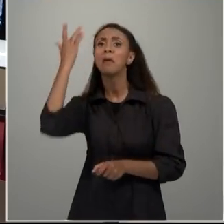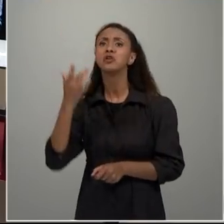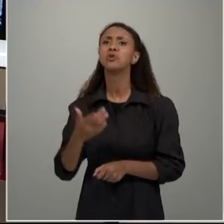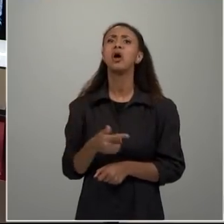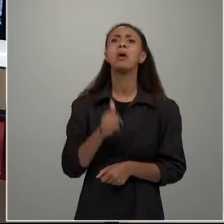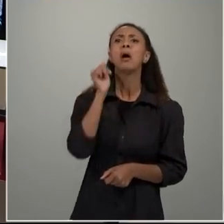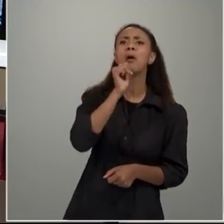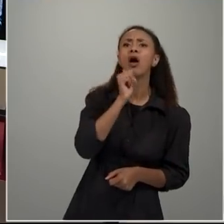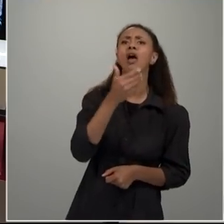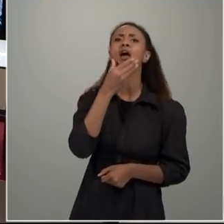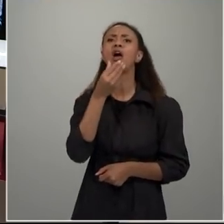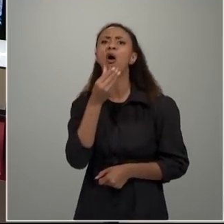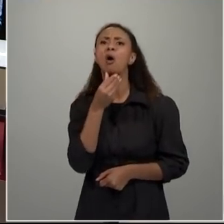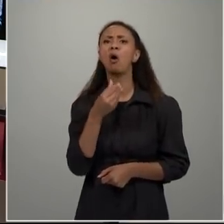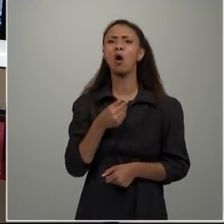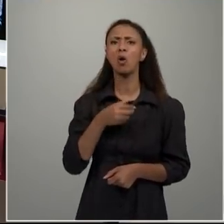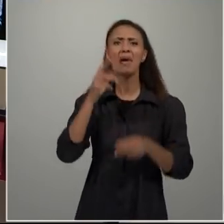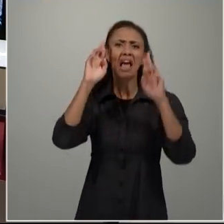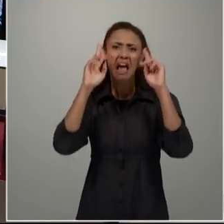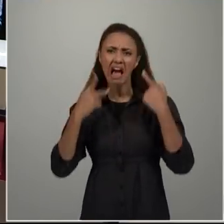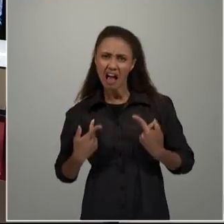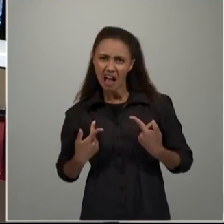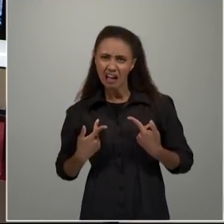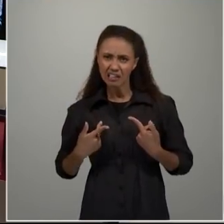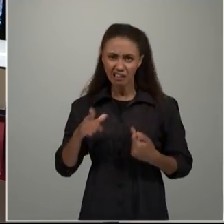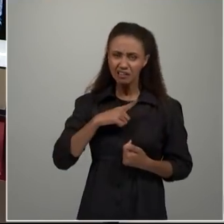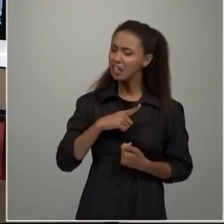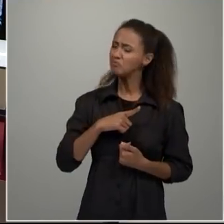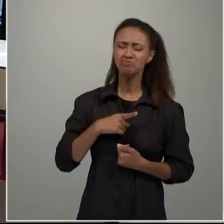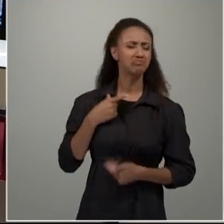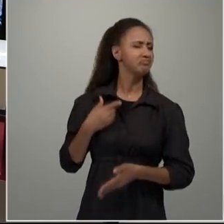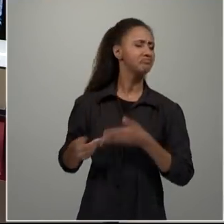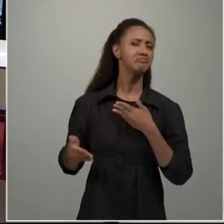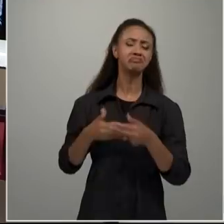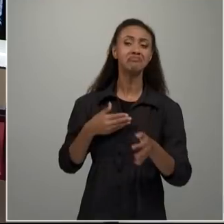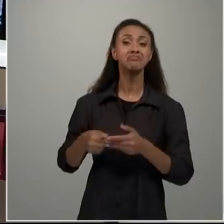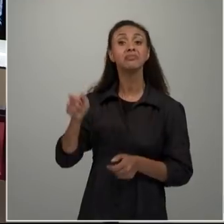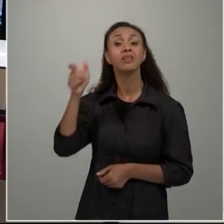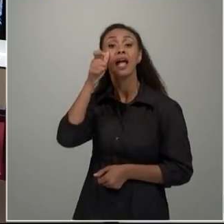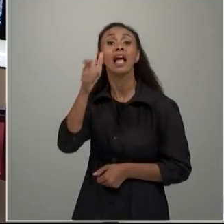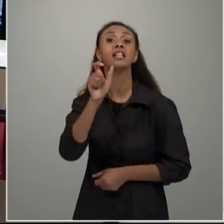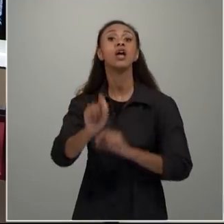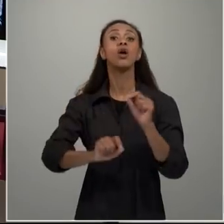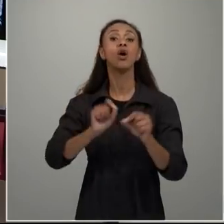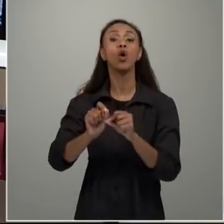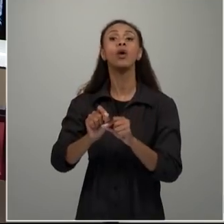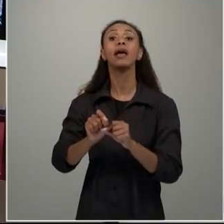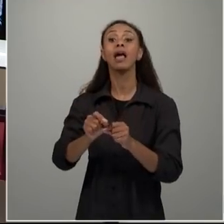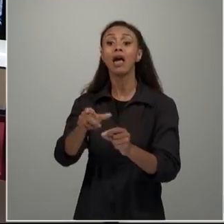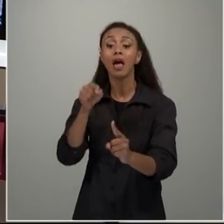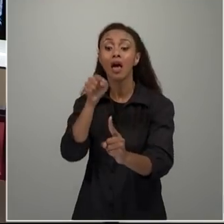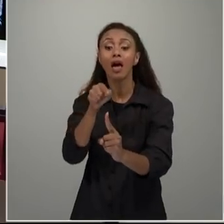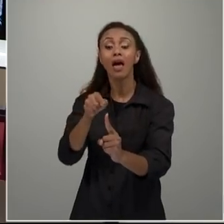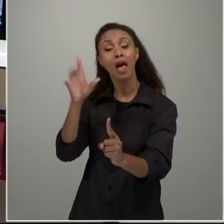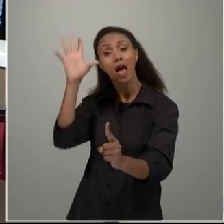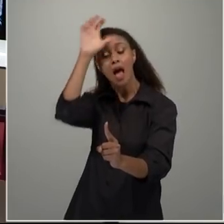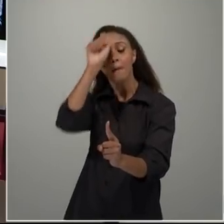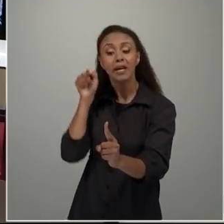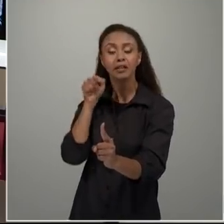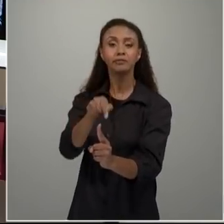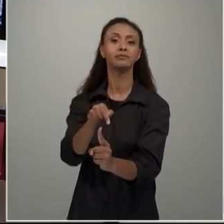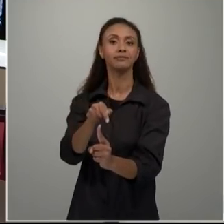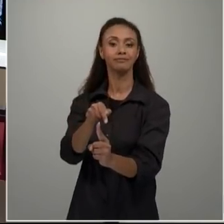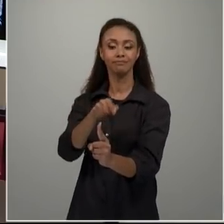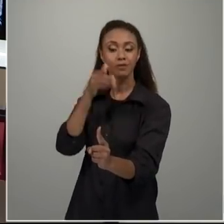pessoa é a cor que a pessoa é o que interessa é eles querem aprender algo algo com o foco ea gente porque